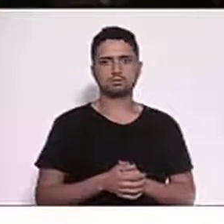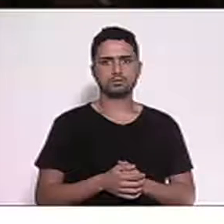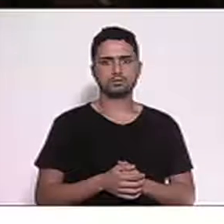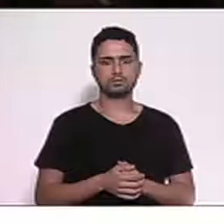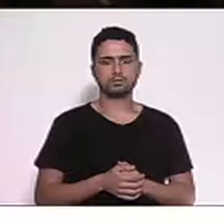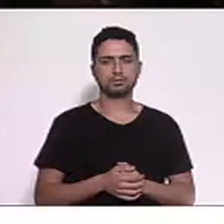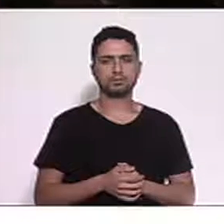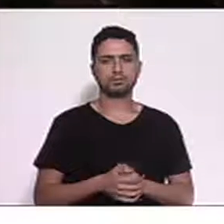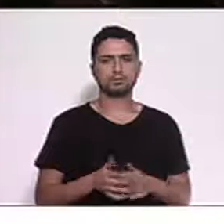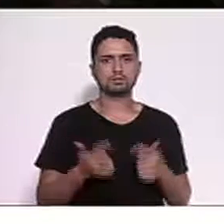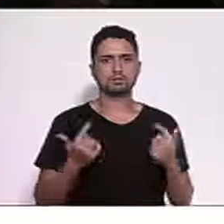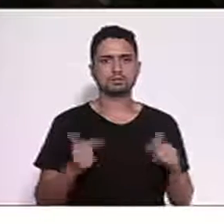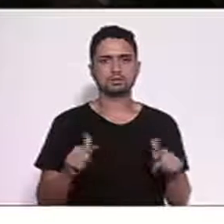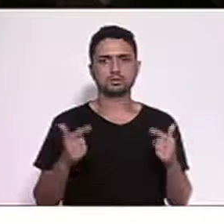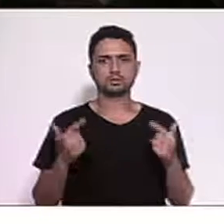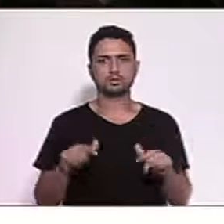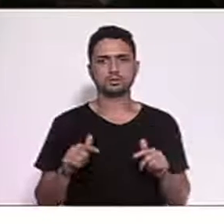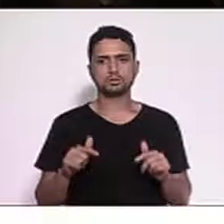não se tem